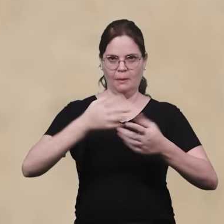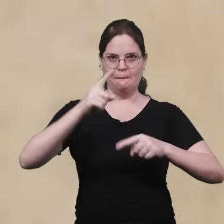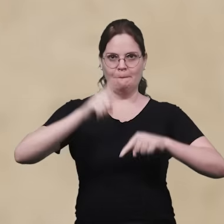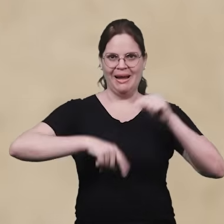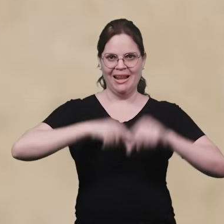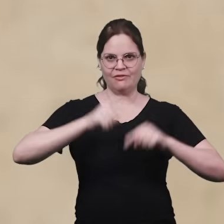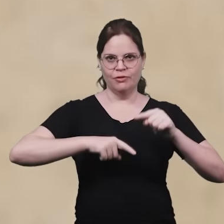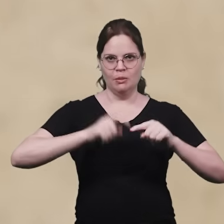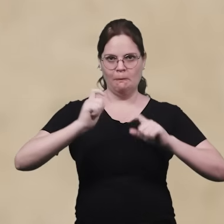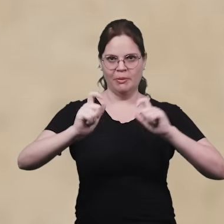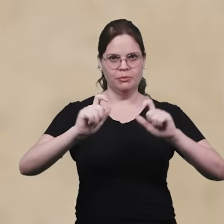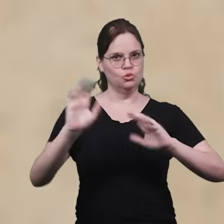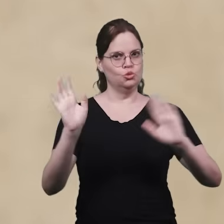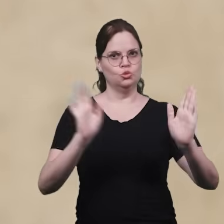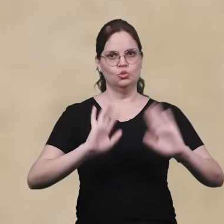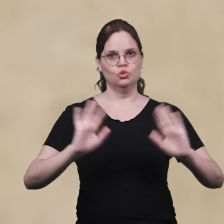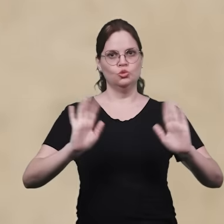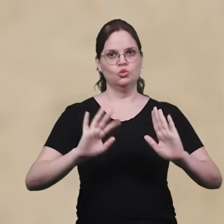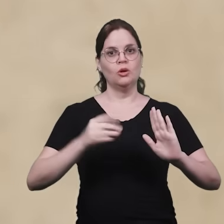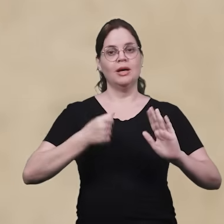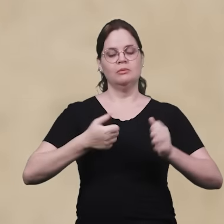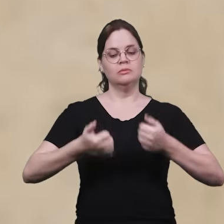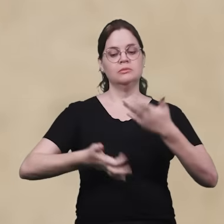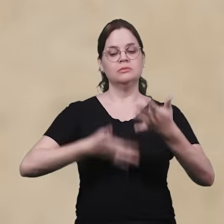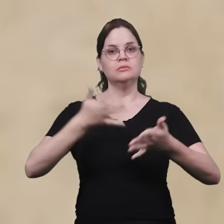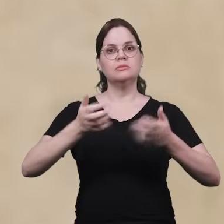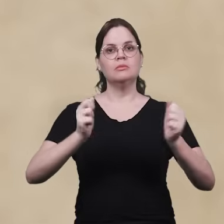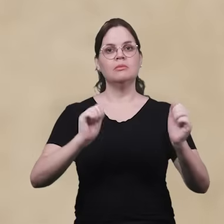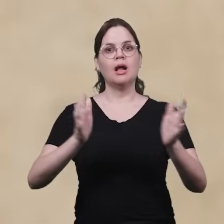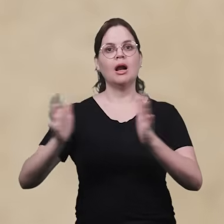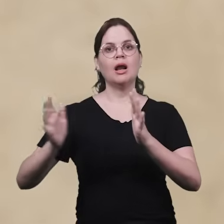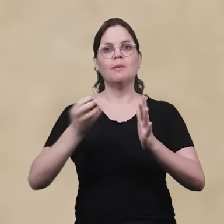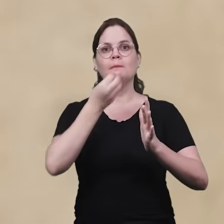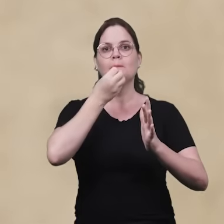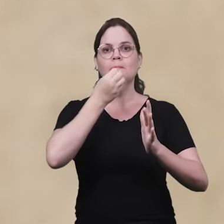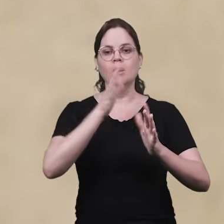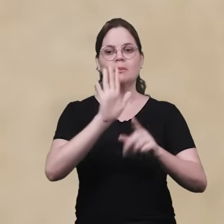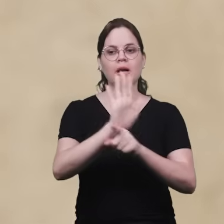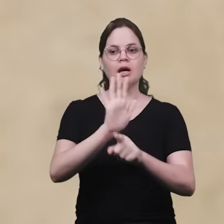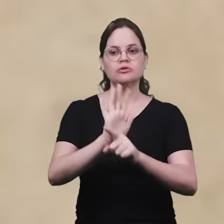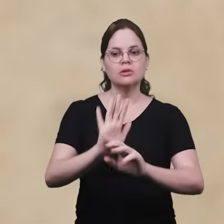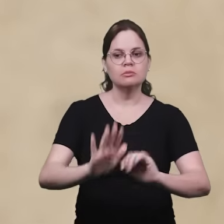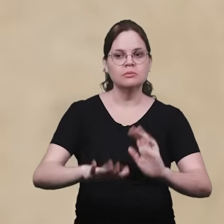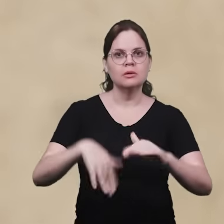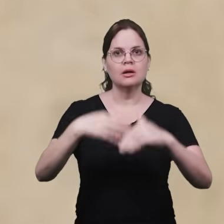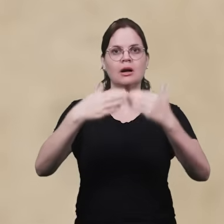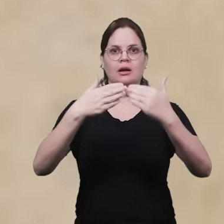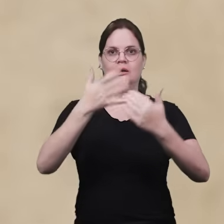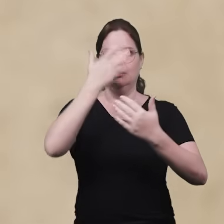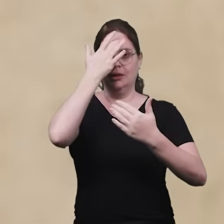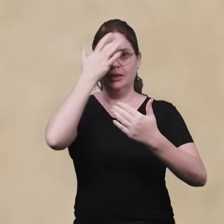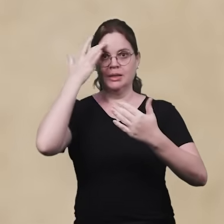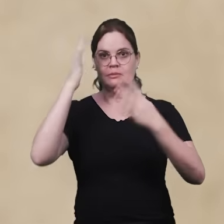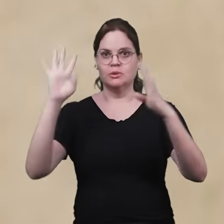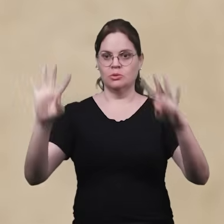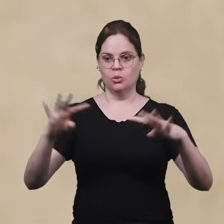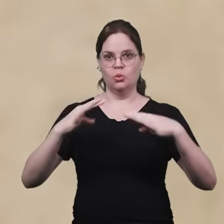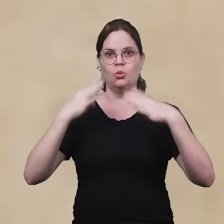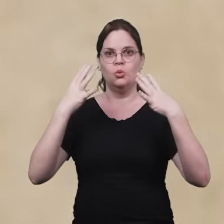torpe, mas só que for boa para promover a edificação, para que dê graça aos que a